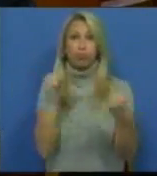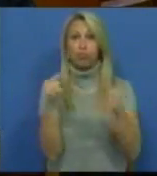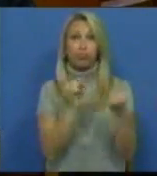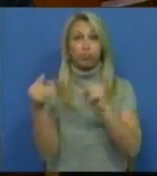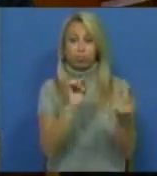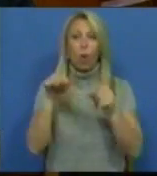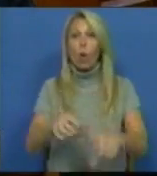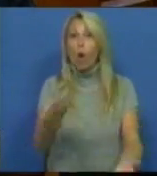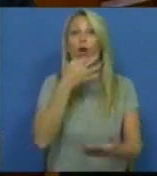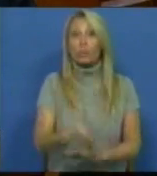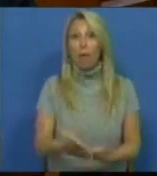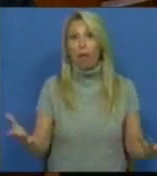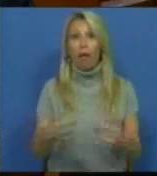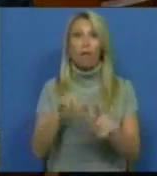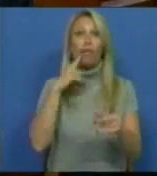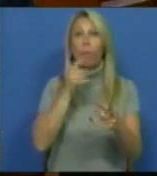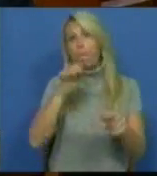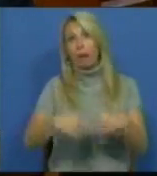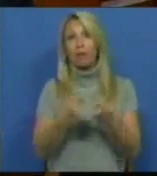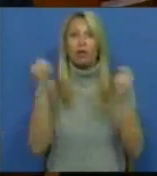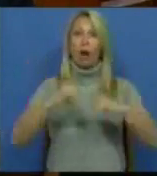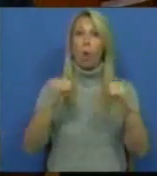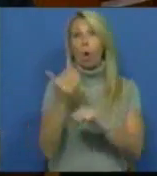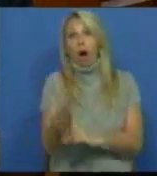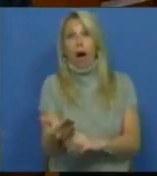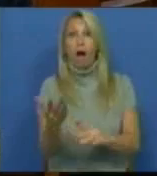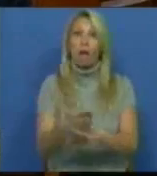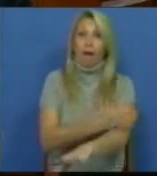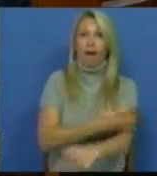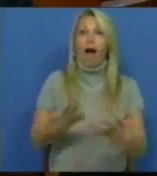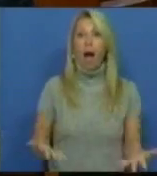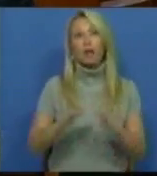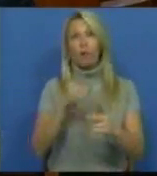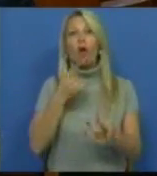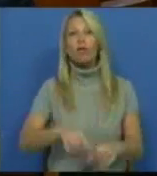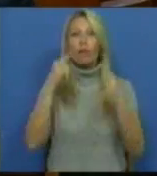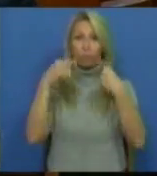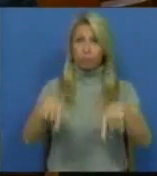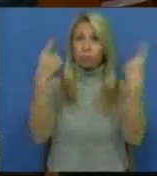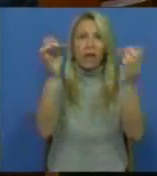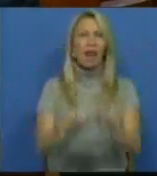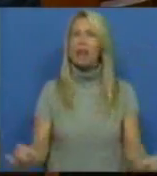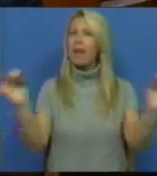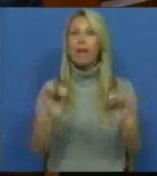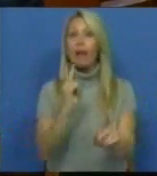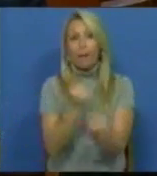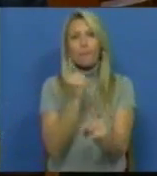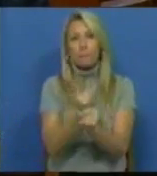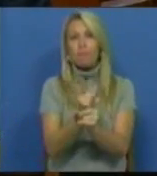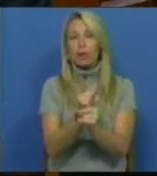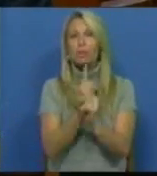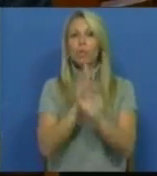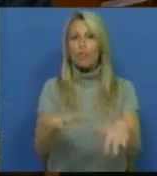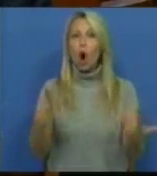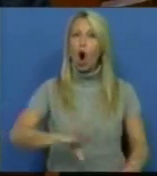que acordaram. Fica assim uma vez mais demonstrado que ninguém mesmo, pode ter